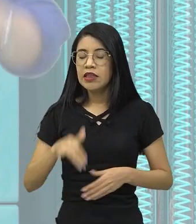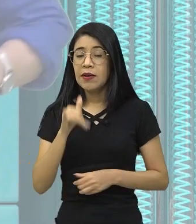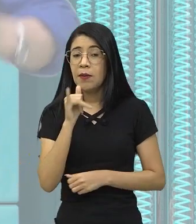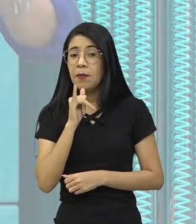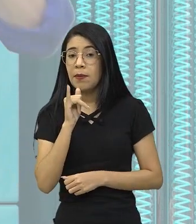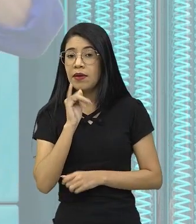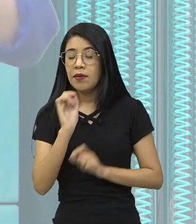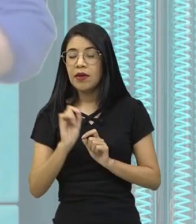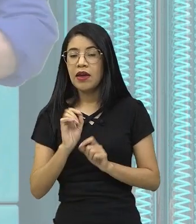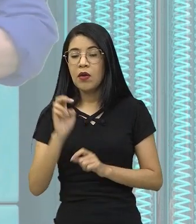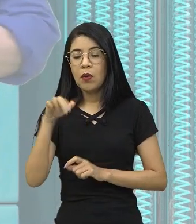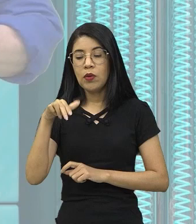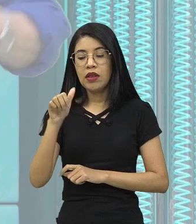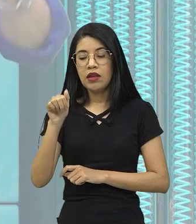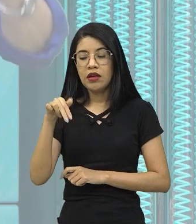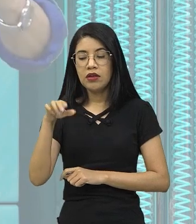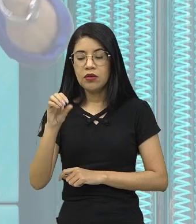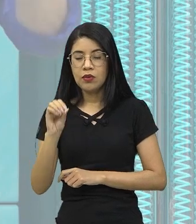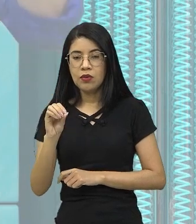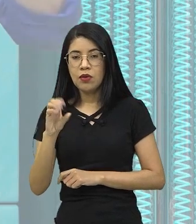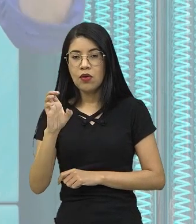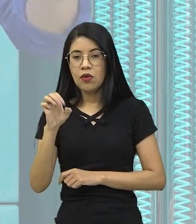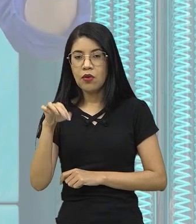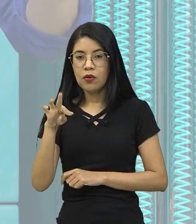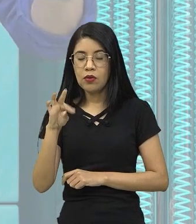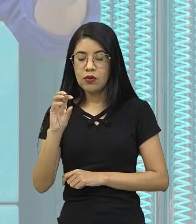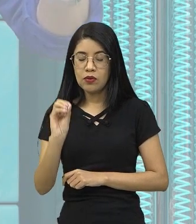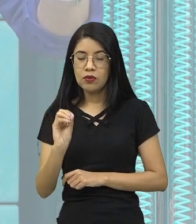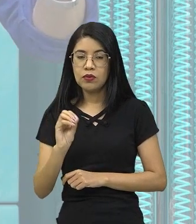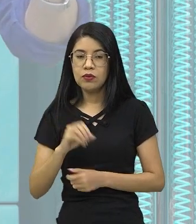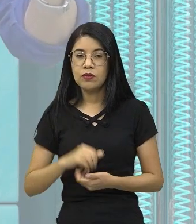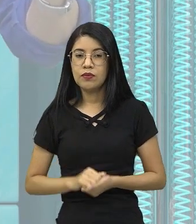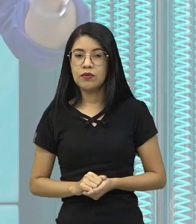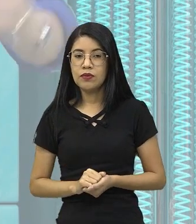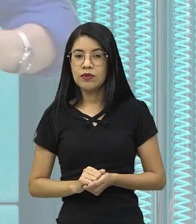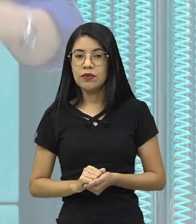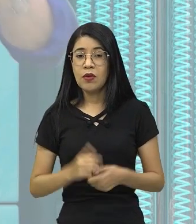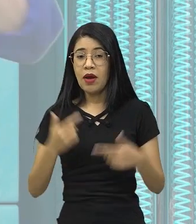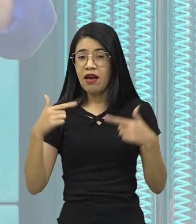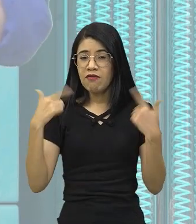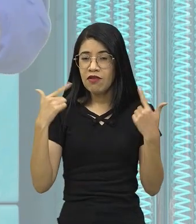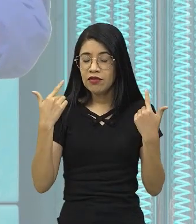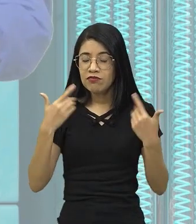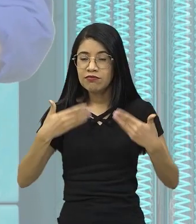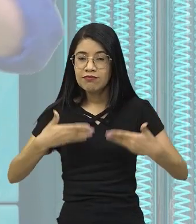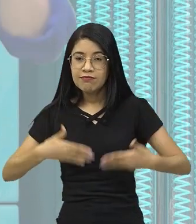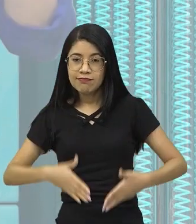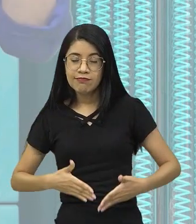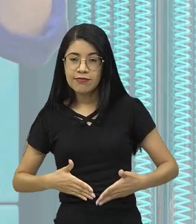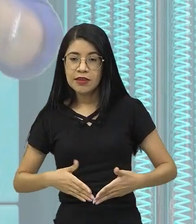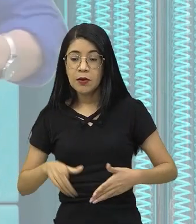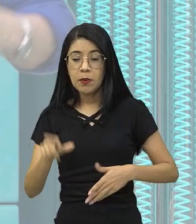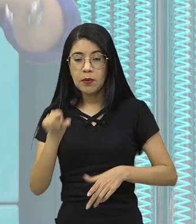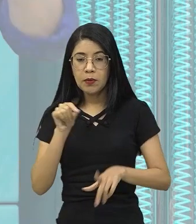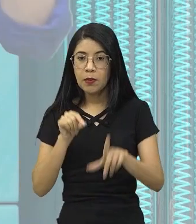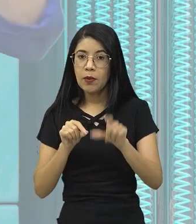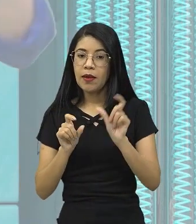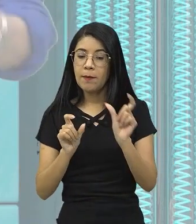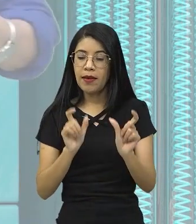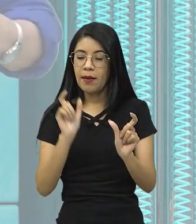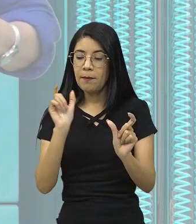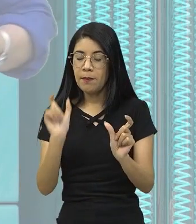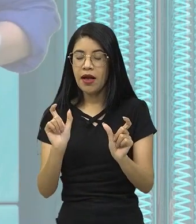um nanoconto. Olha aí, a aventura nasceu. A escolha das palavras aí foi clara,